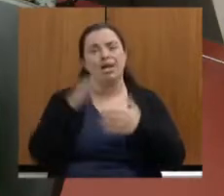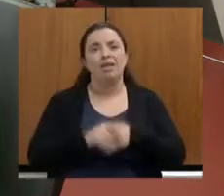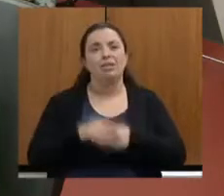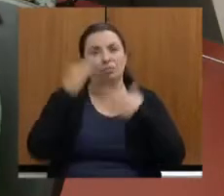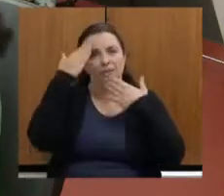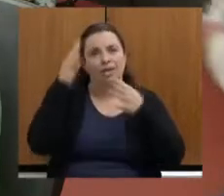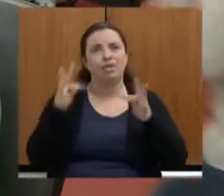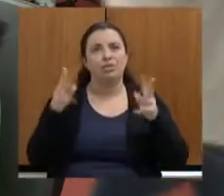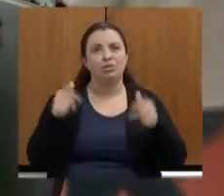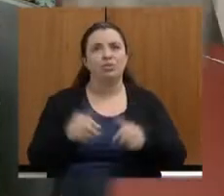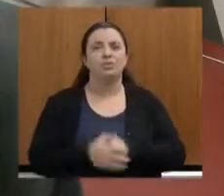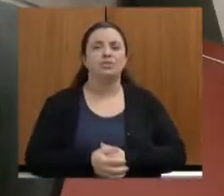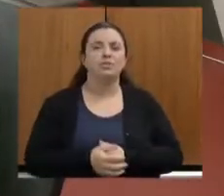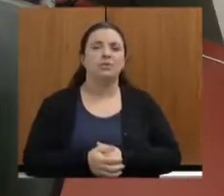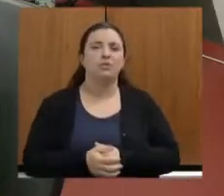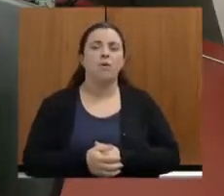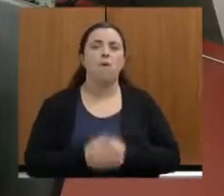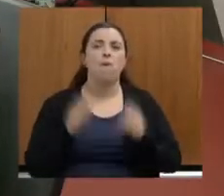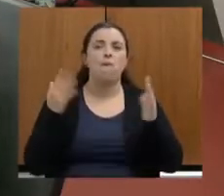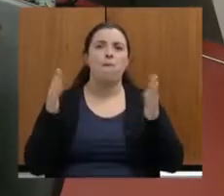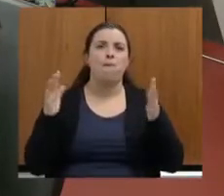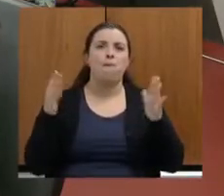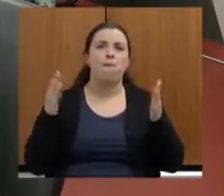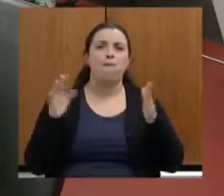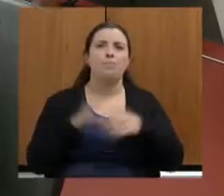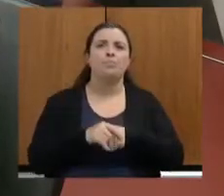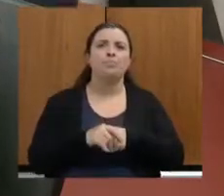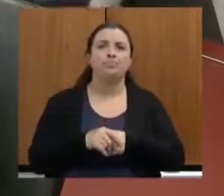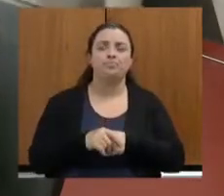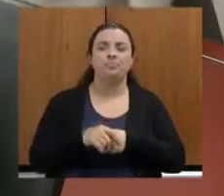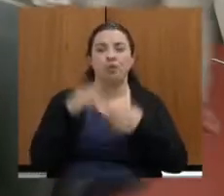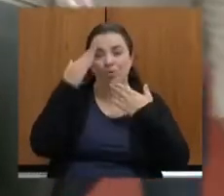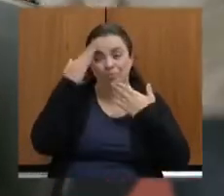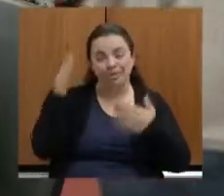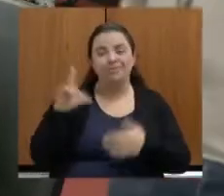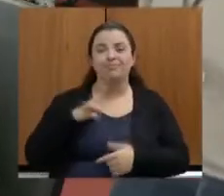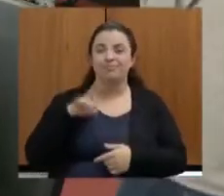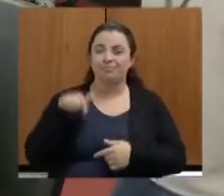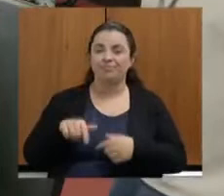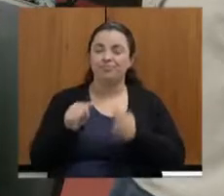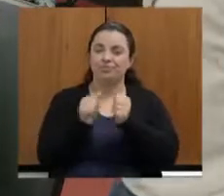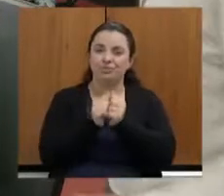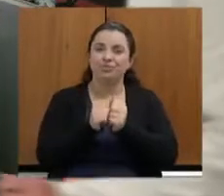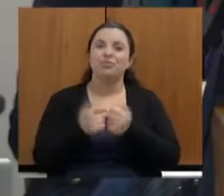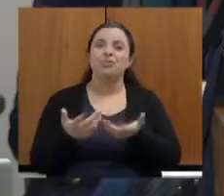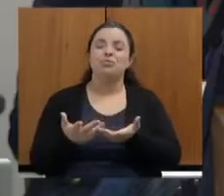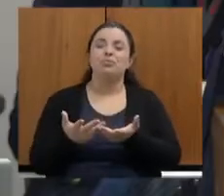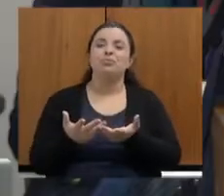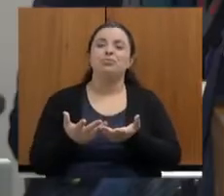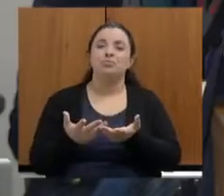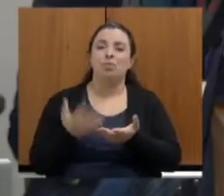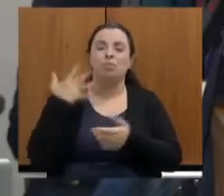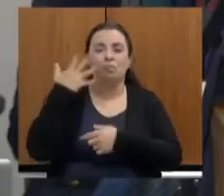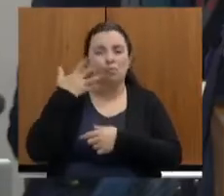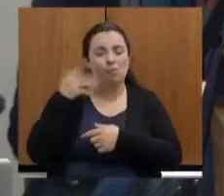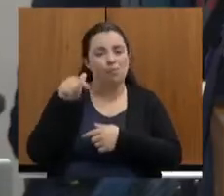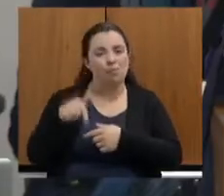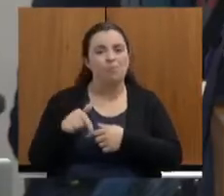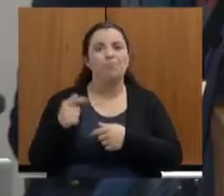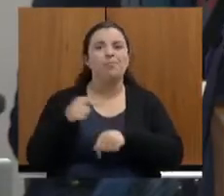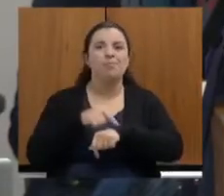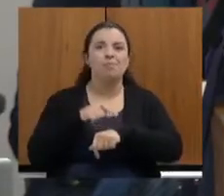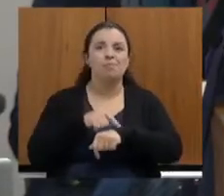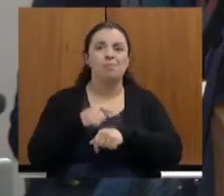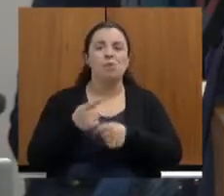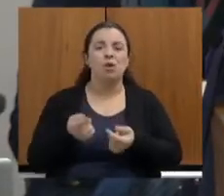obrigada muito obrigada por estar aqui conosco por partilhar este momento e não poderia